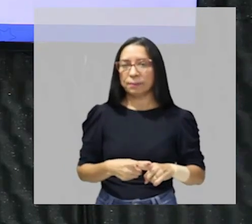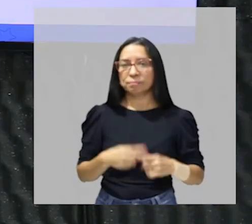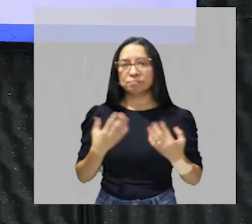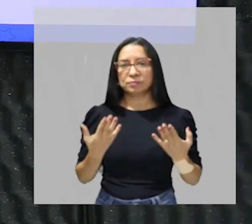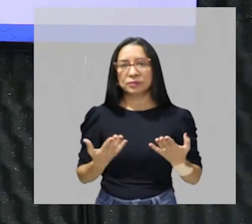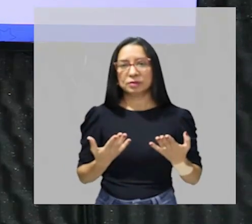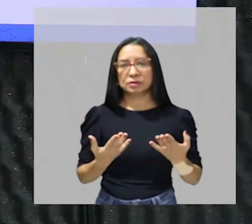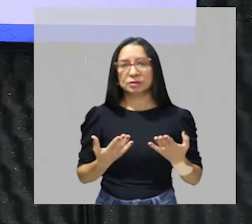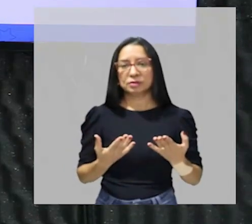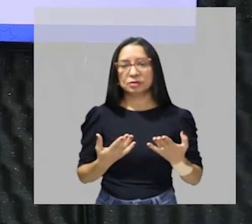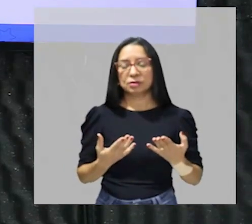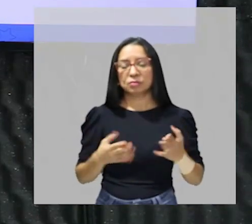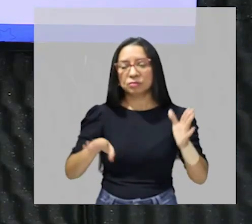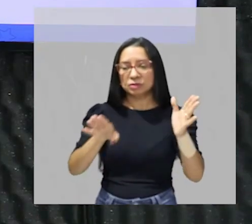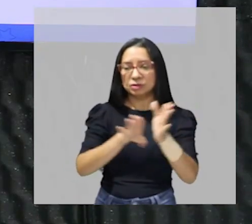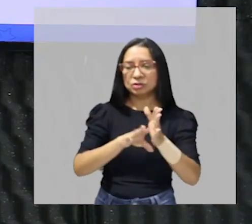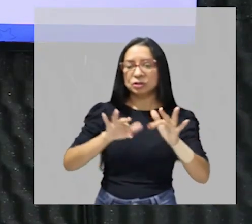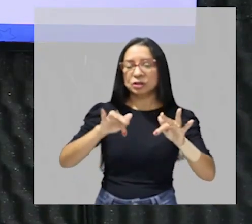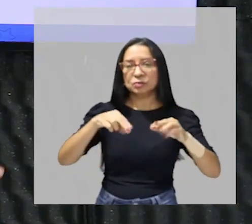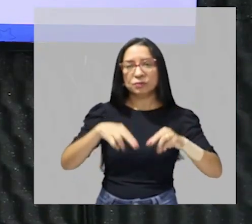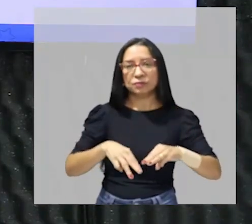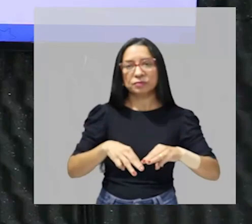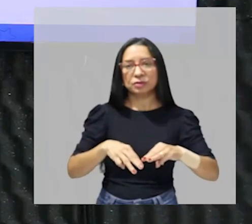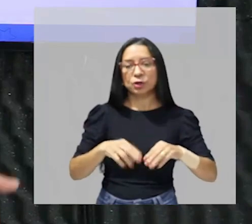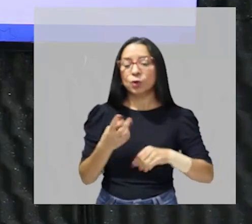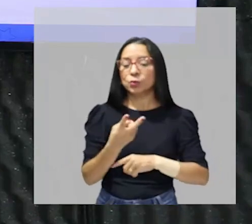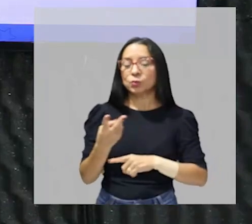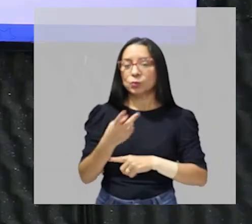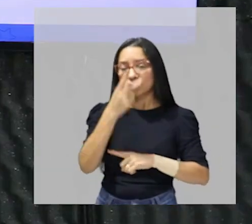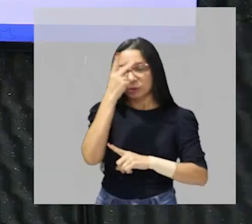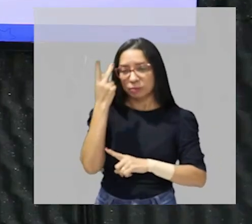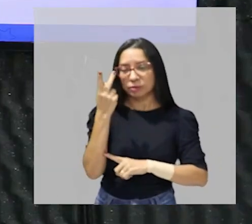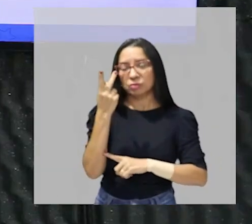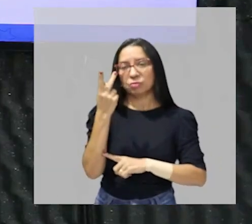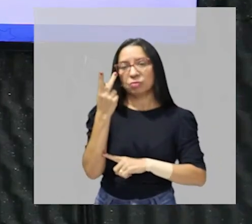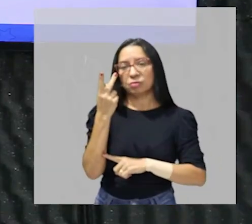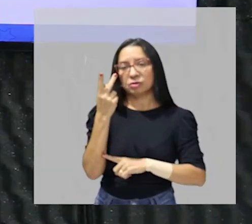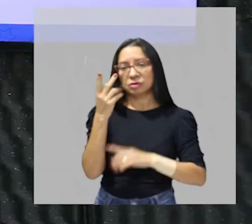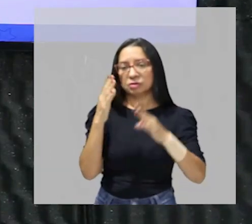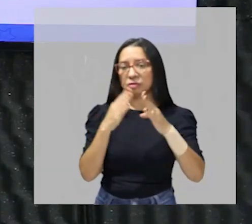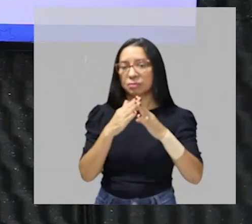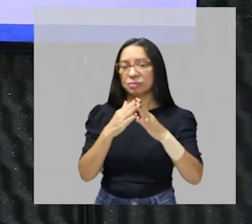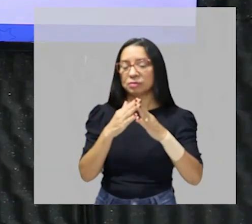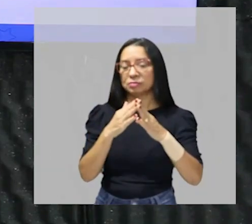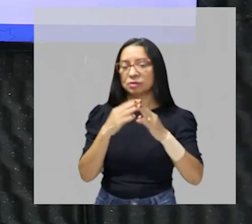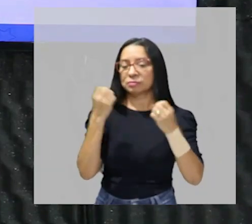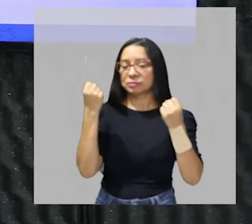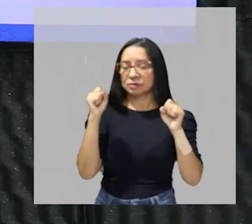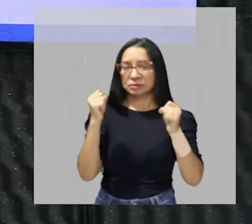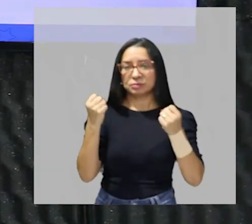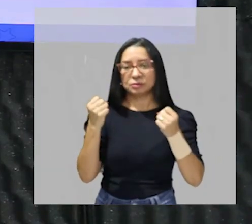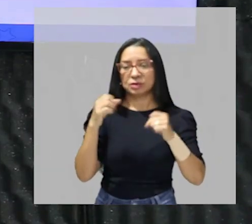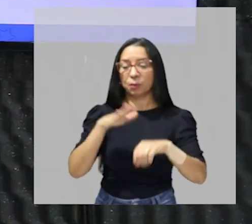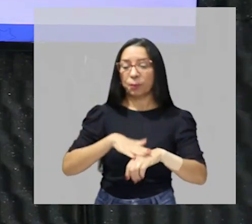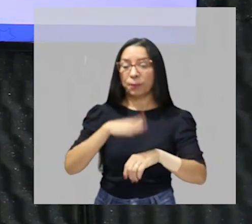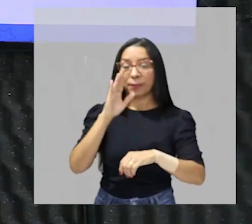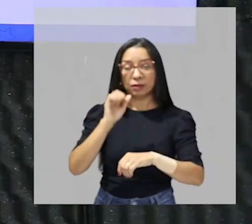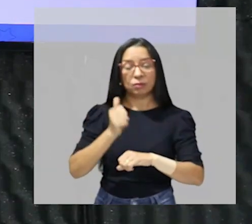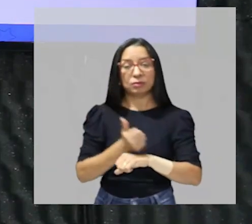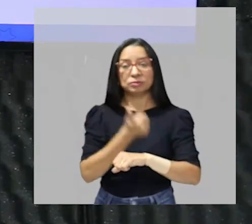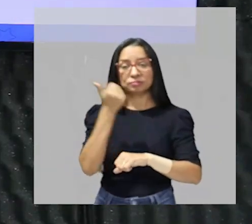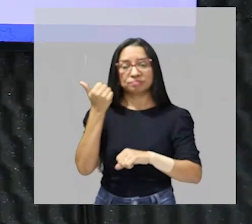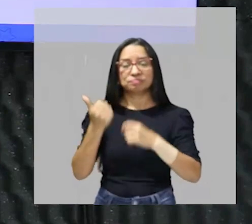Então, hora ou outra, vai chegar na final. Digamos, dois companheiros da mesma academia são os dois melhores. Digamos.